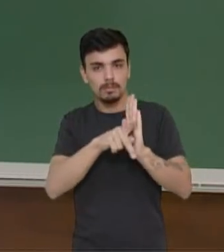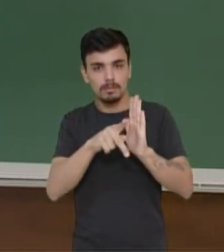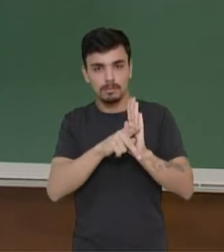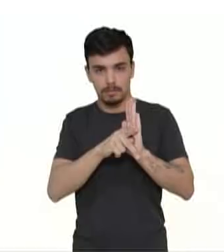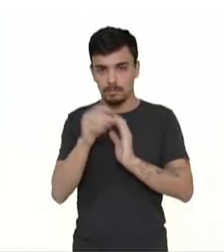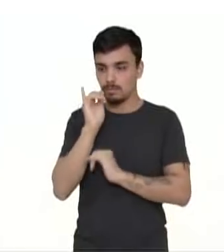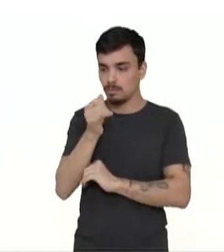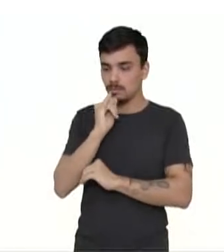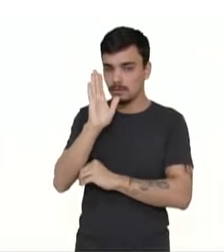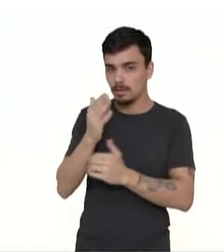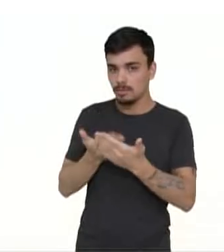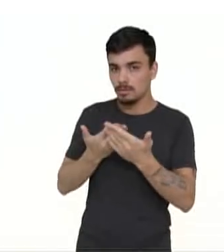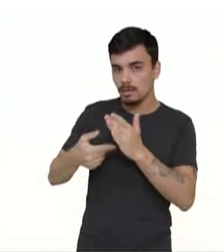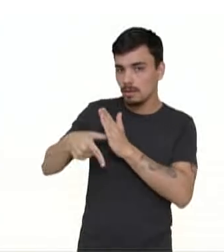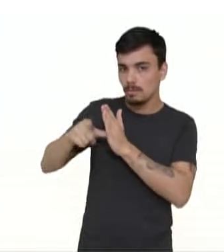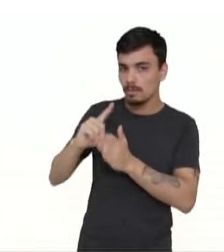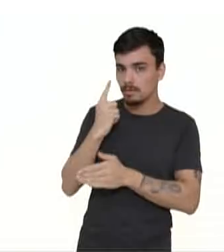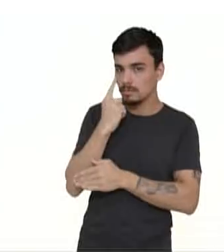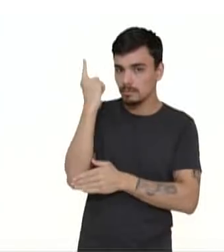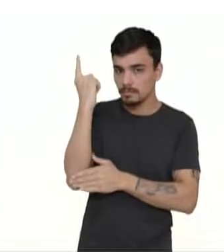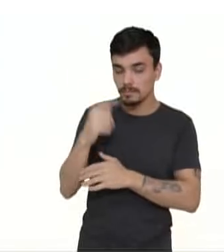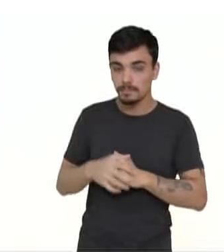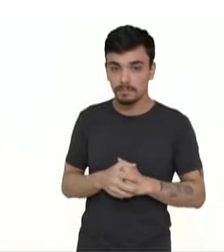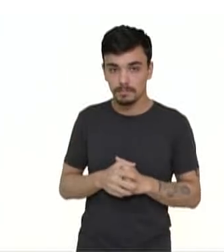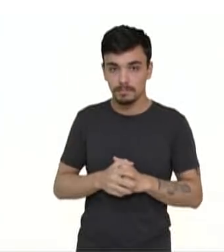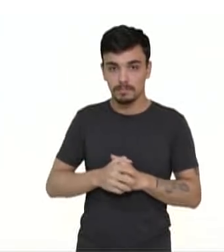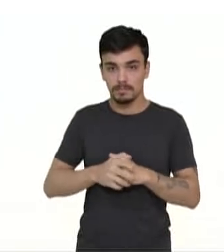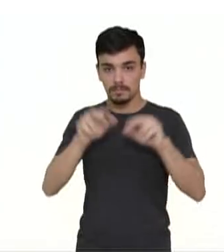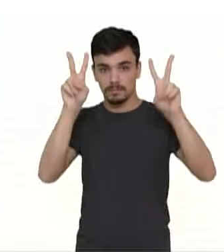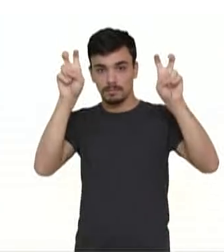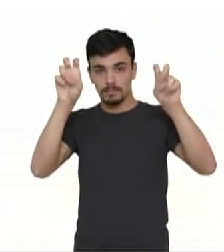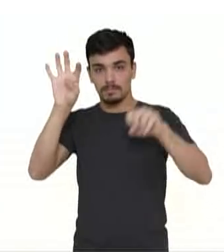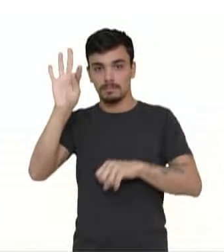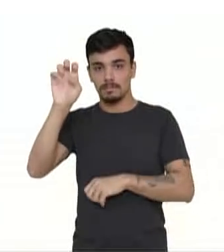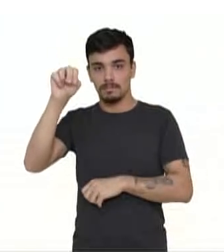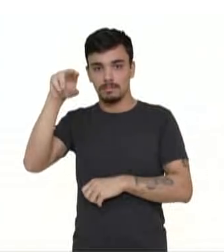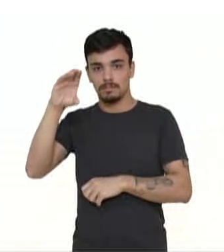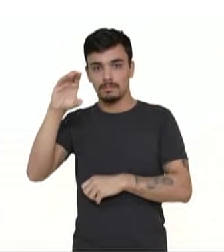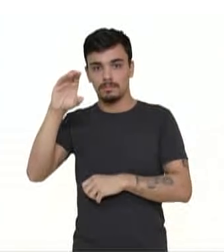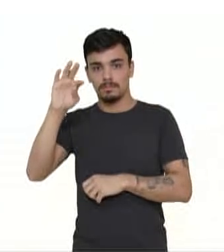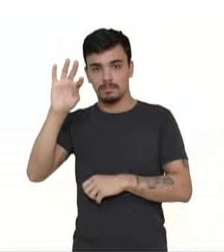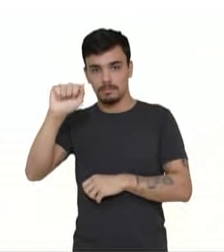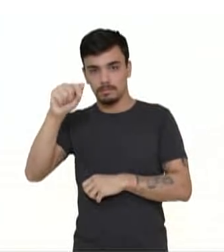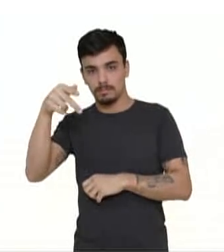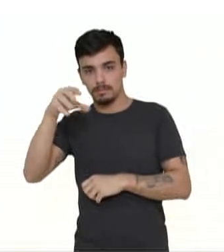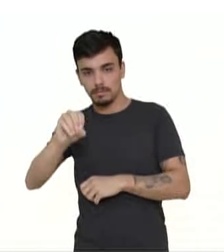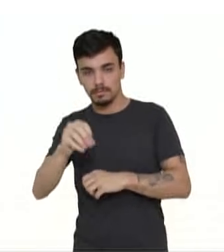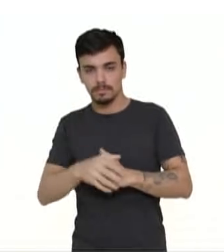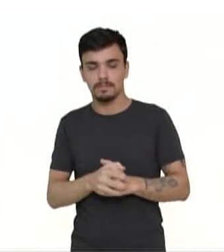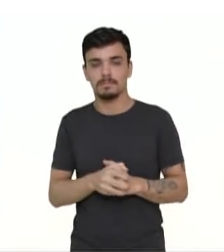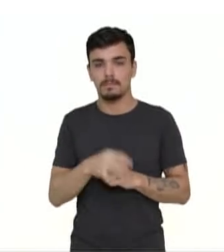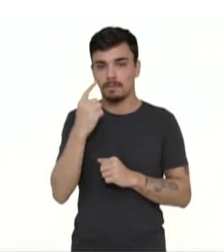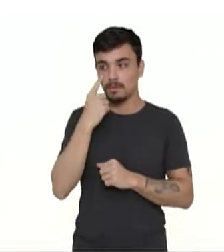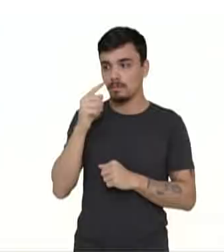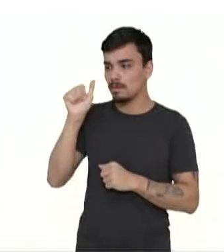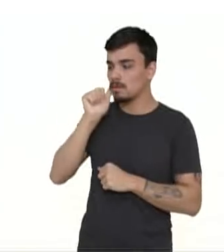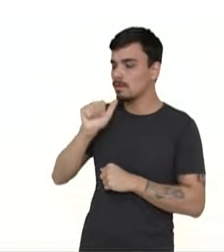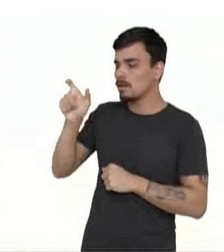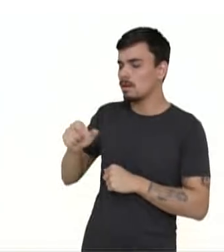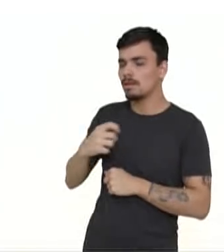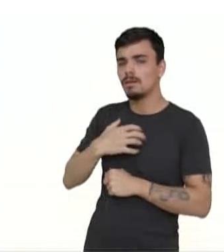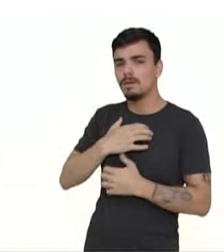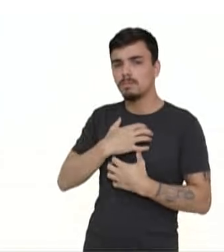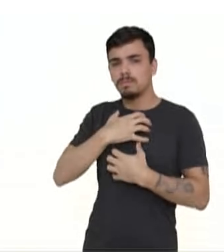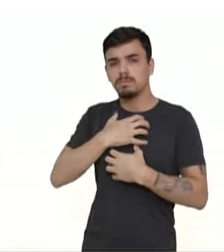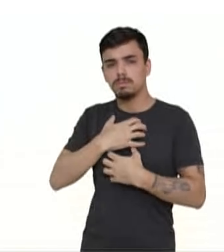que já estudamos anteriormente, cujo título é Tentação. Ela estava com soluço. E como se